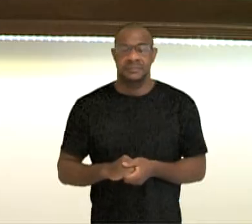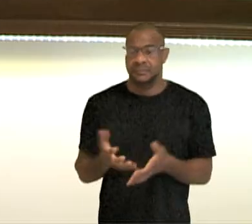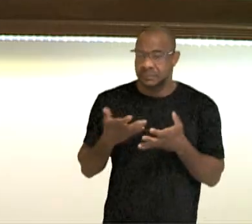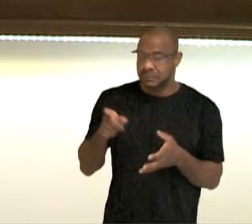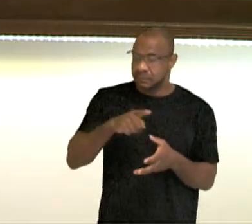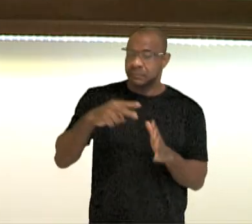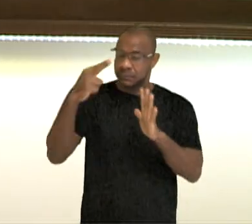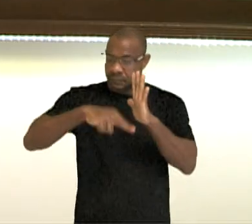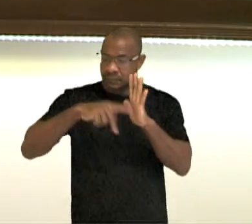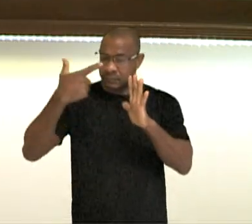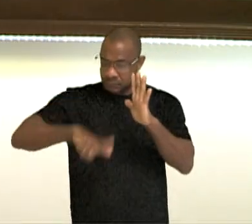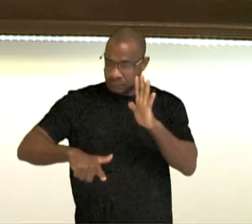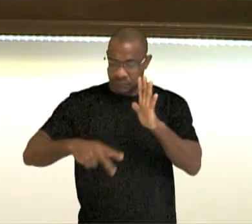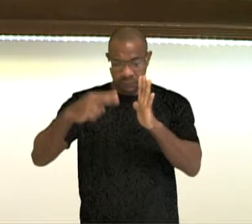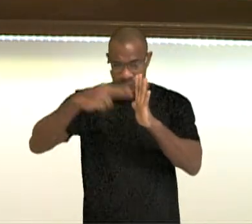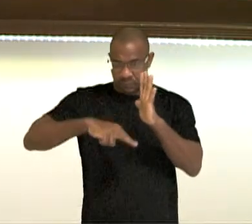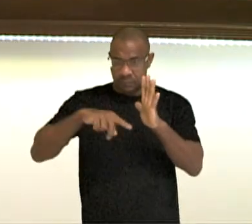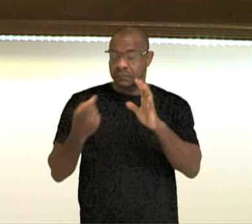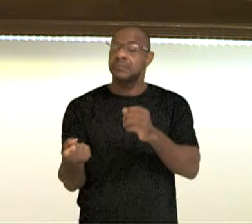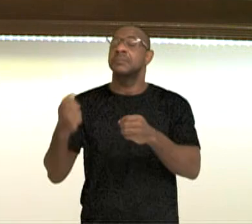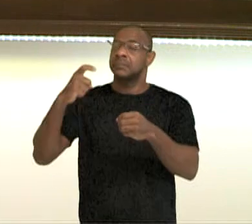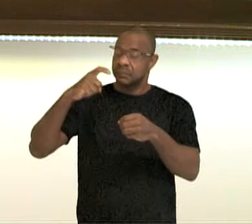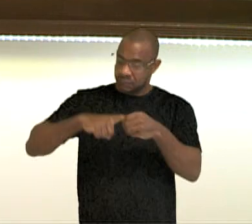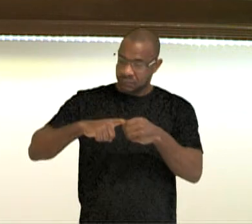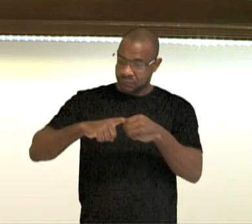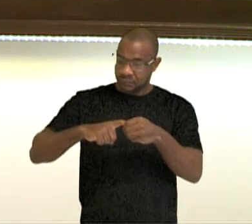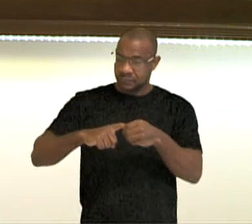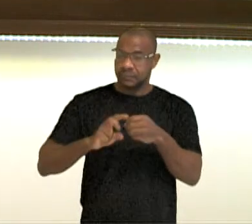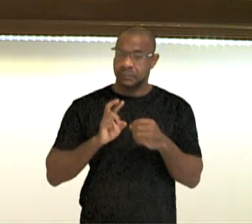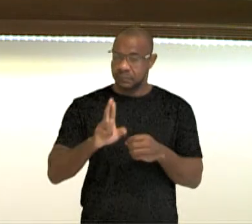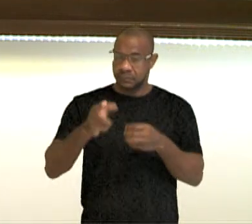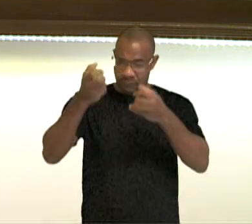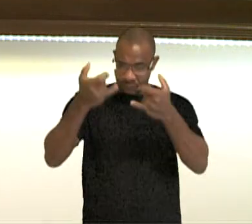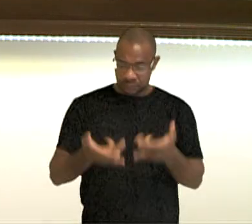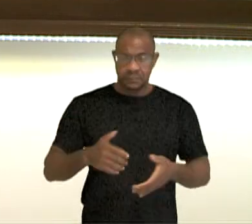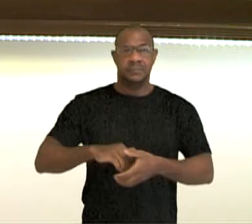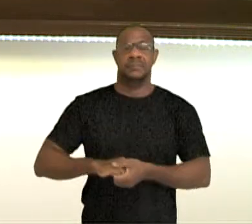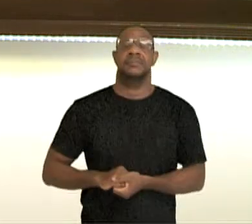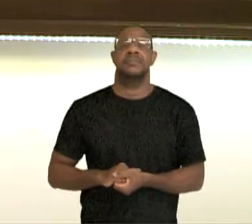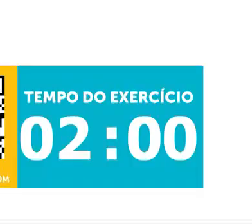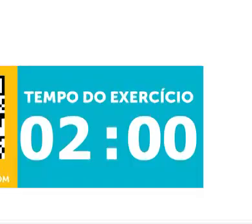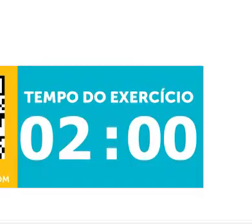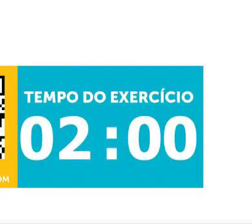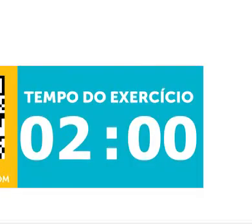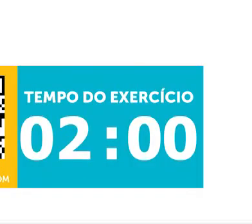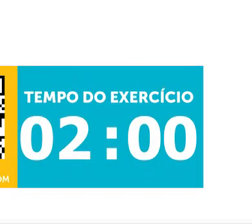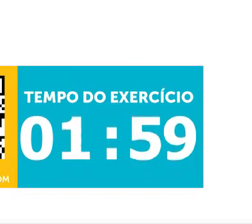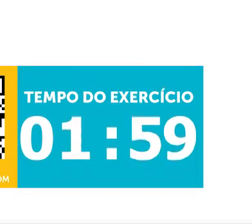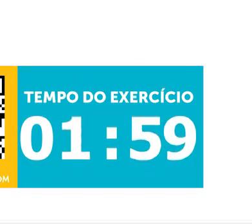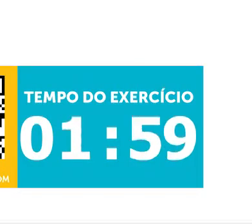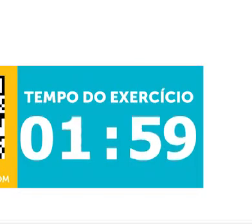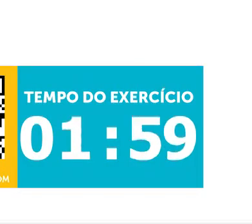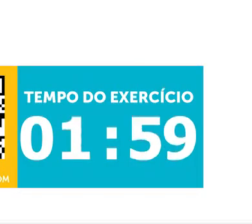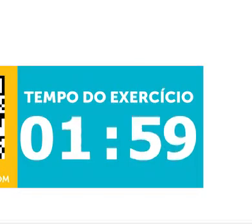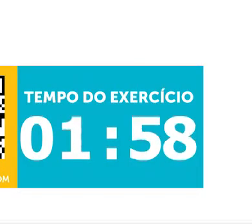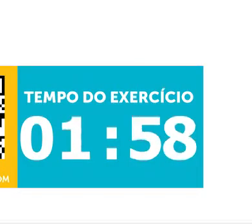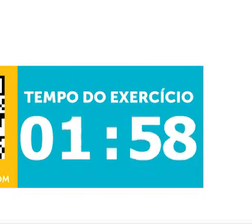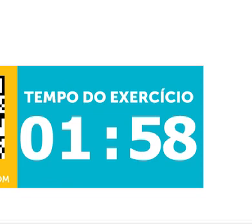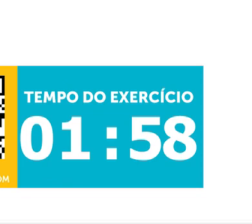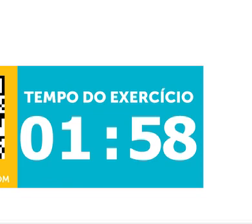vocês releiam aí o comando, eu já volto comentando com vocês o nosso gabarito.